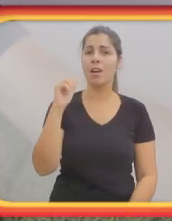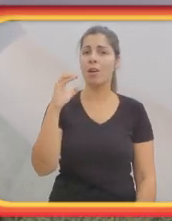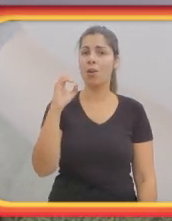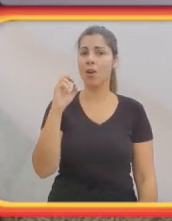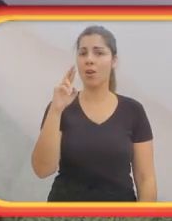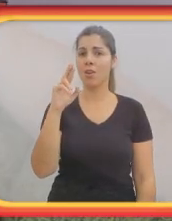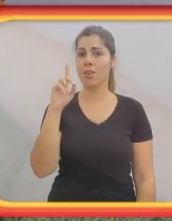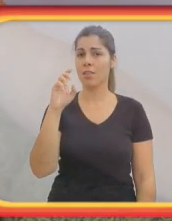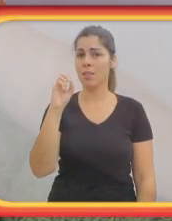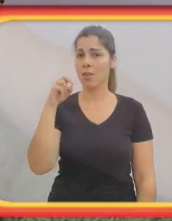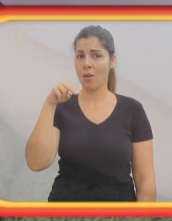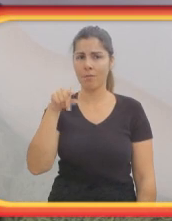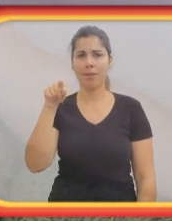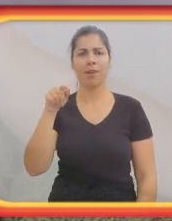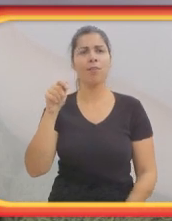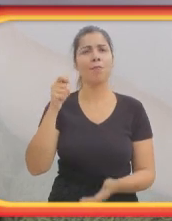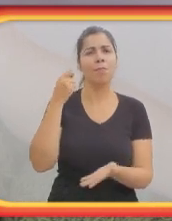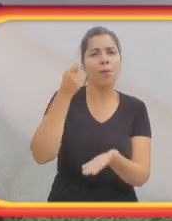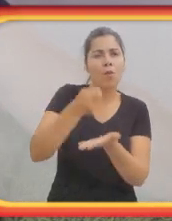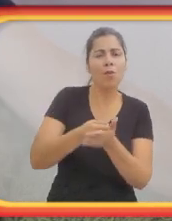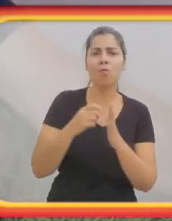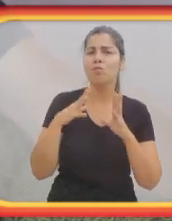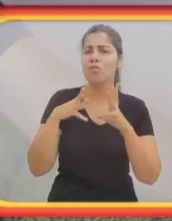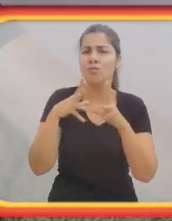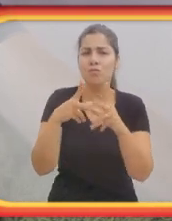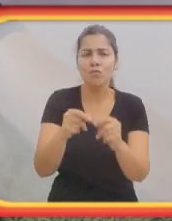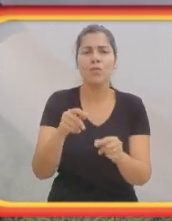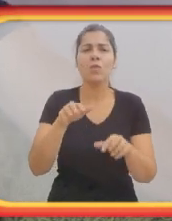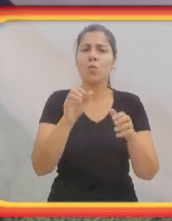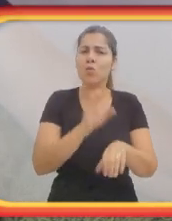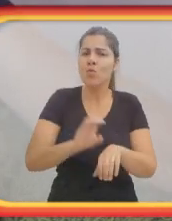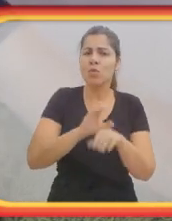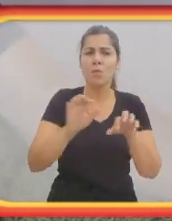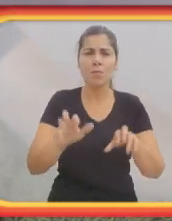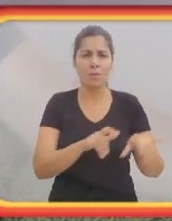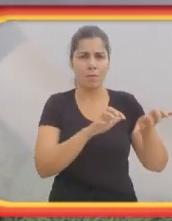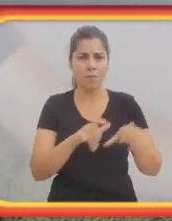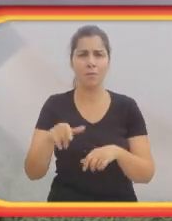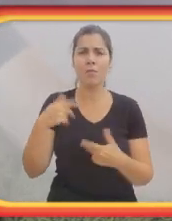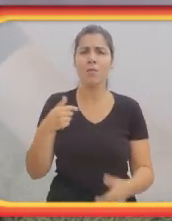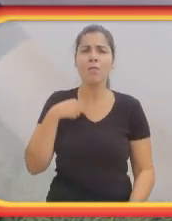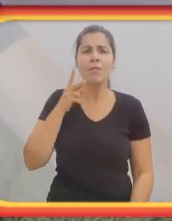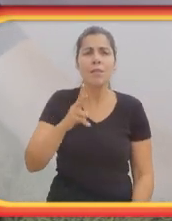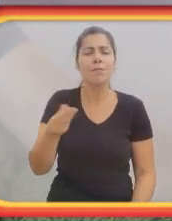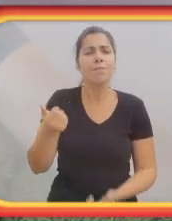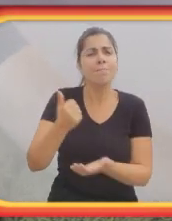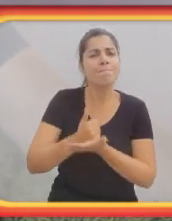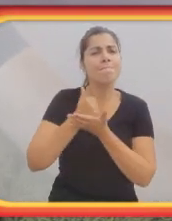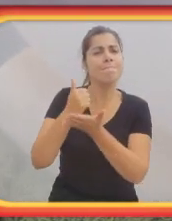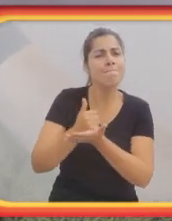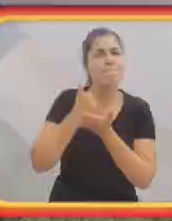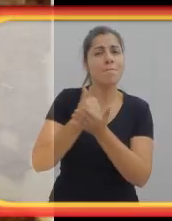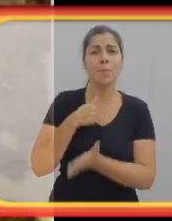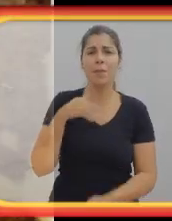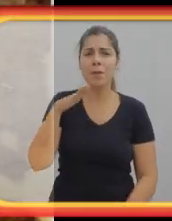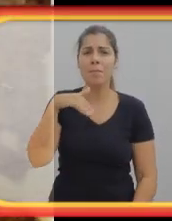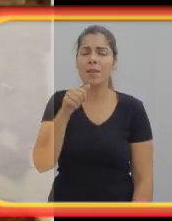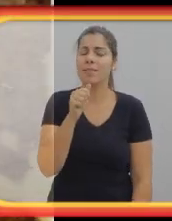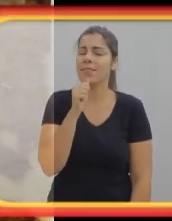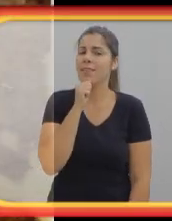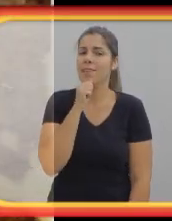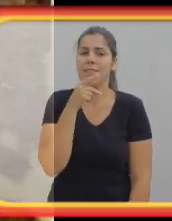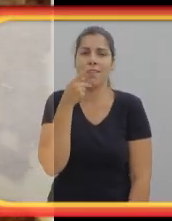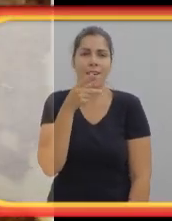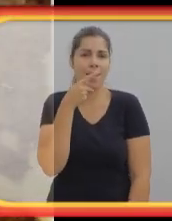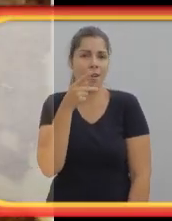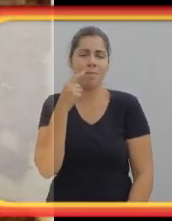estudei acordeão, ele que pagou essa coisa toda, o curso de piano. Então, sempre me deram apoio. A minha mãe nem se